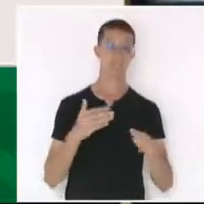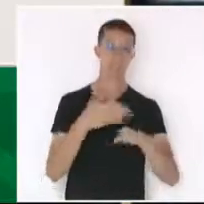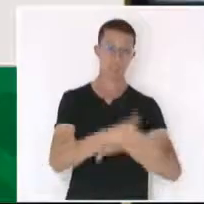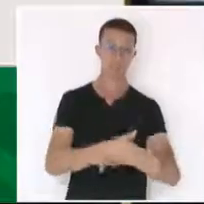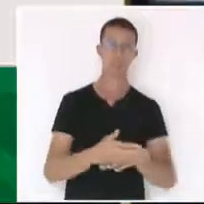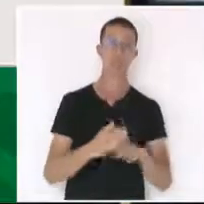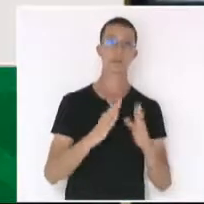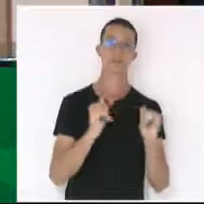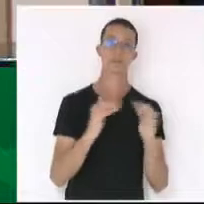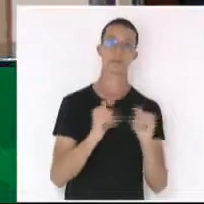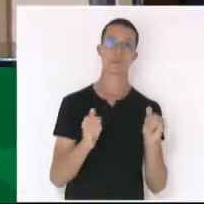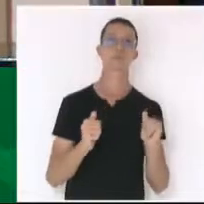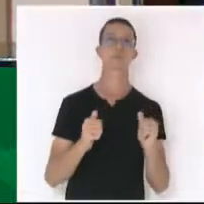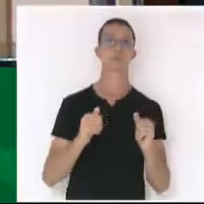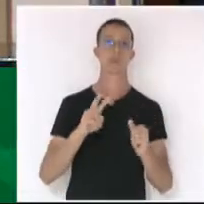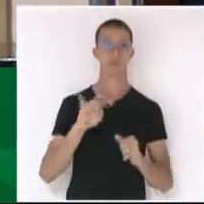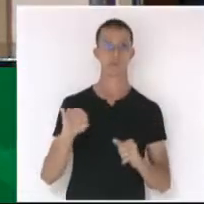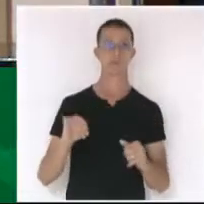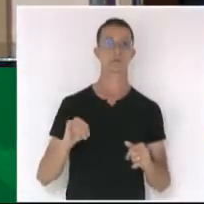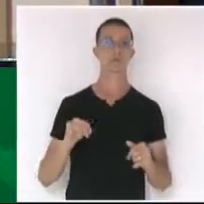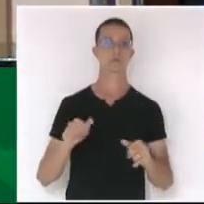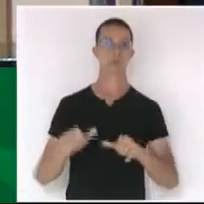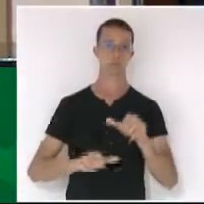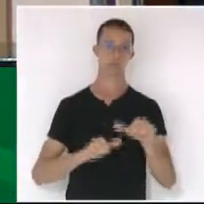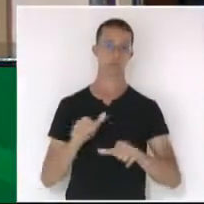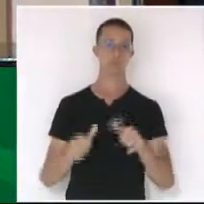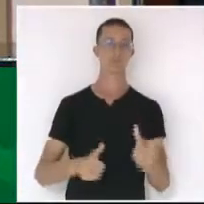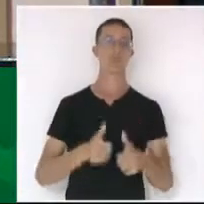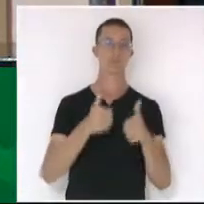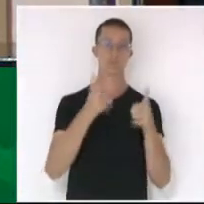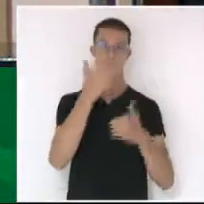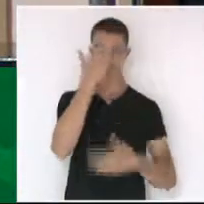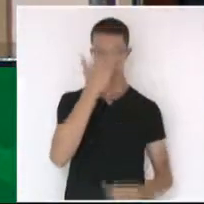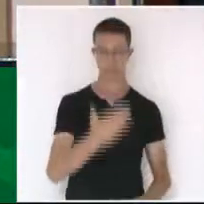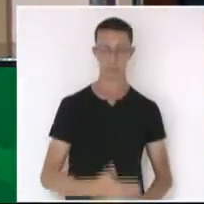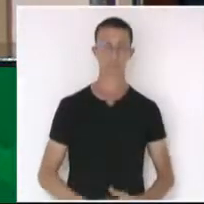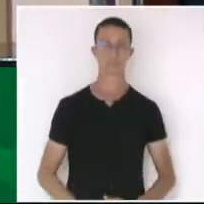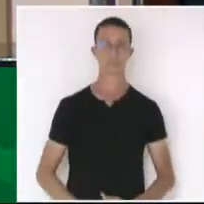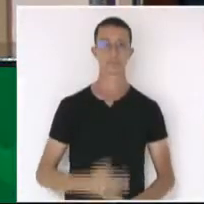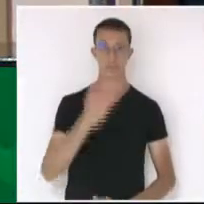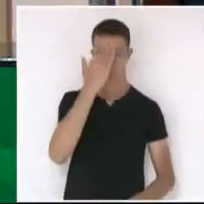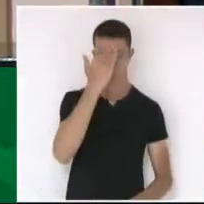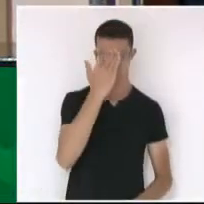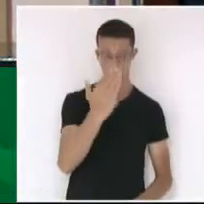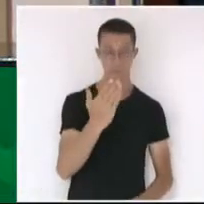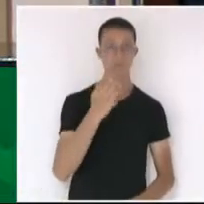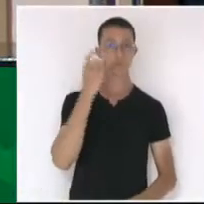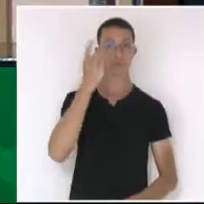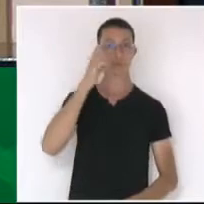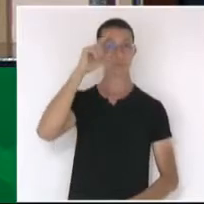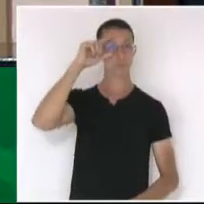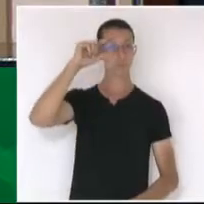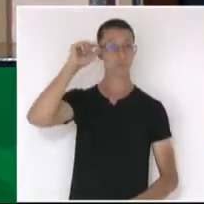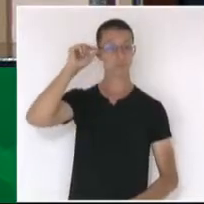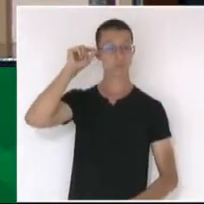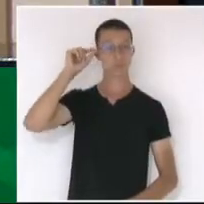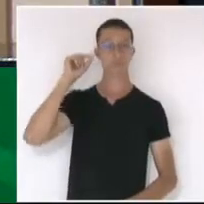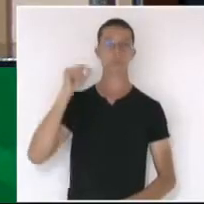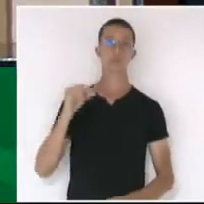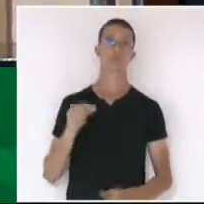obrigado um brigador Deputado Serafim venzon saudade do nosso